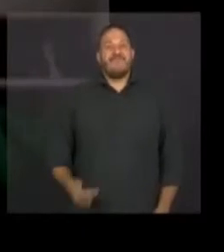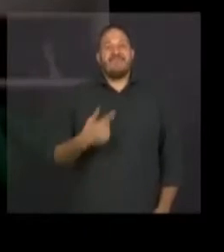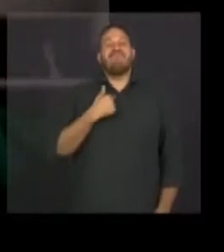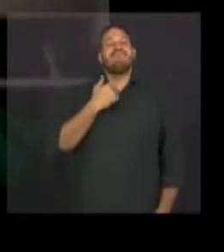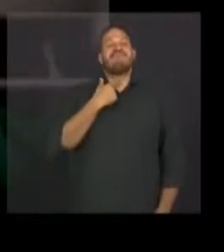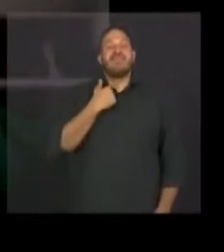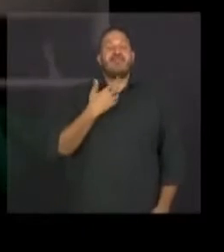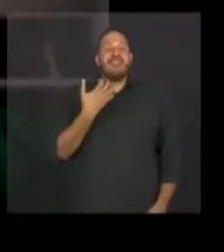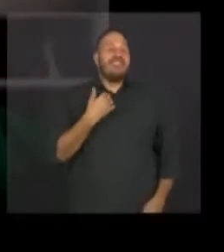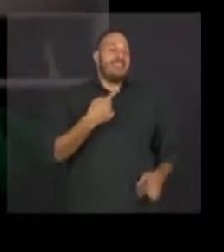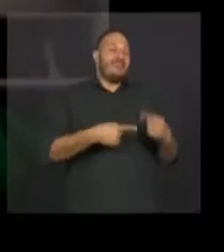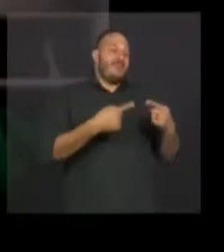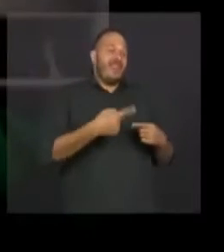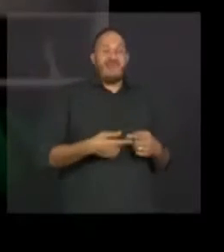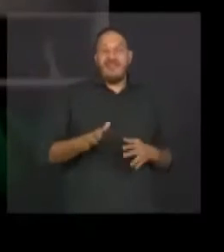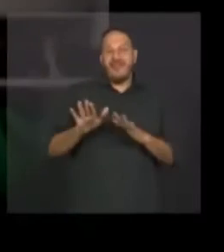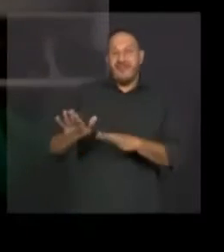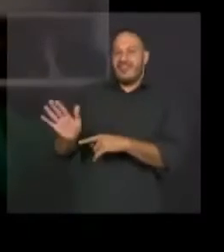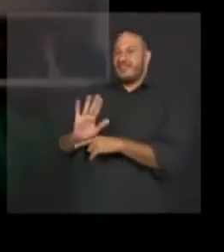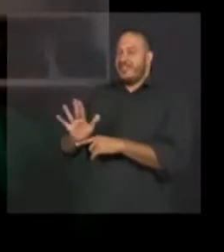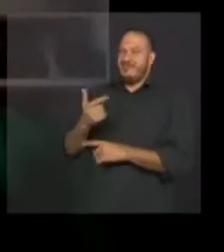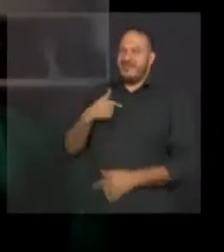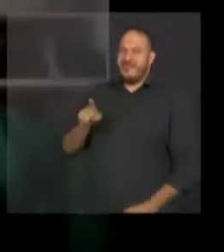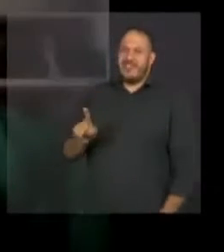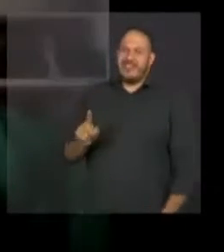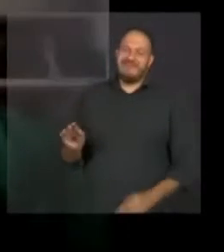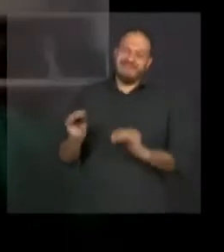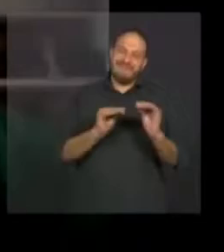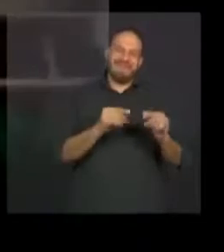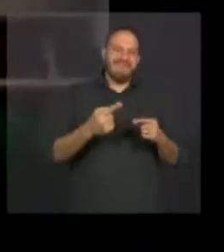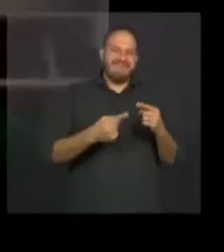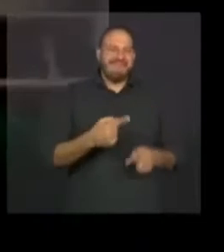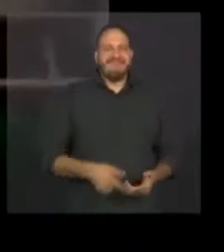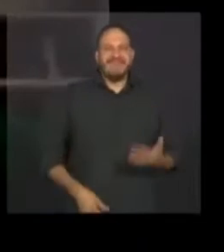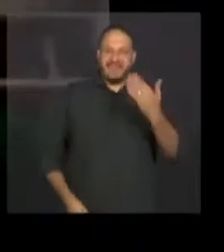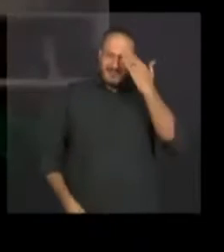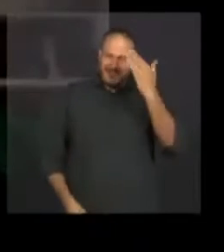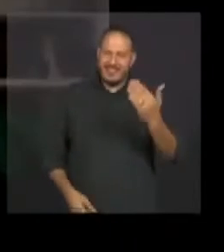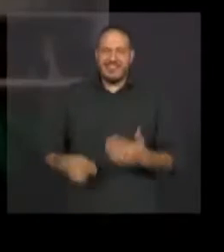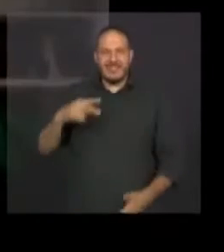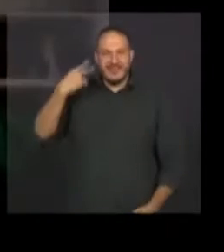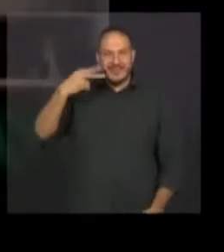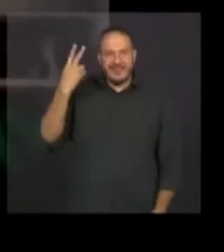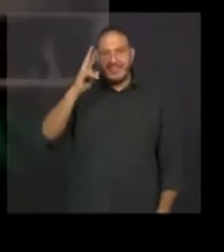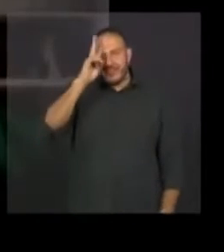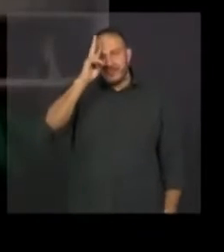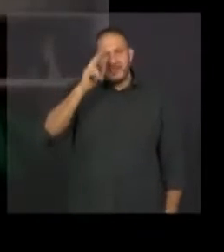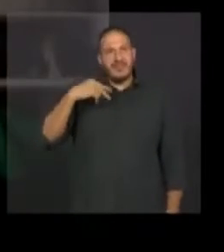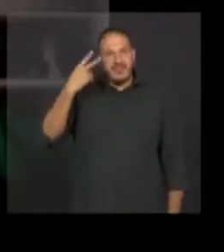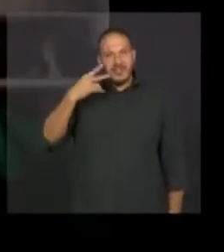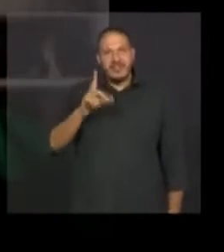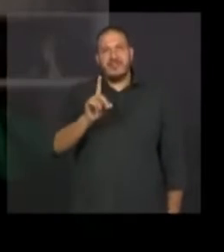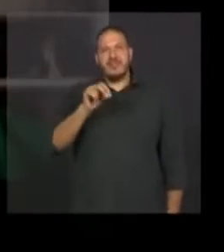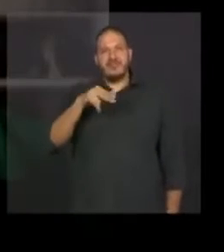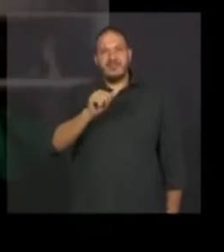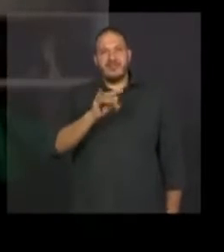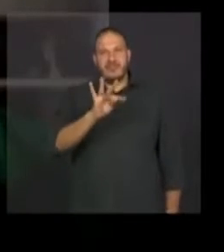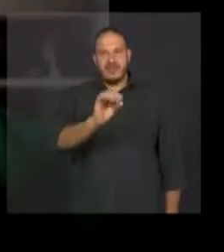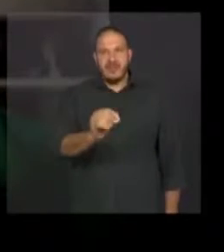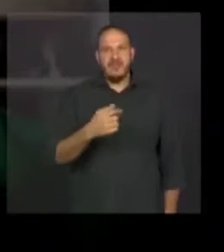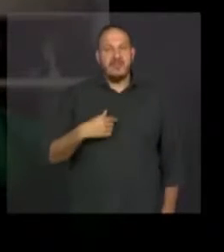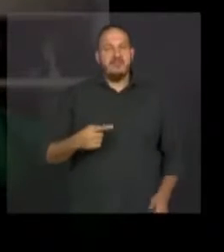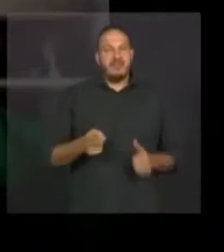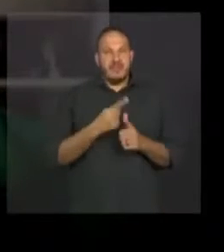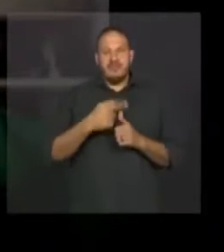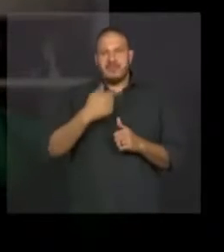política, vereador, não fiquei no cinema. Obrigada pela lembrança, vereador Donato. E eu quero